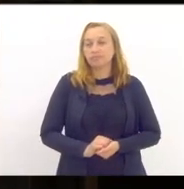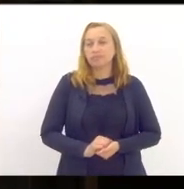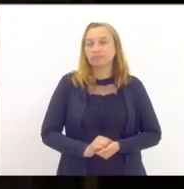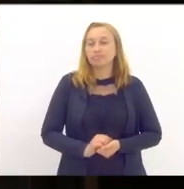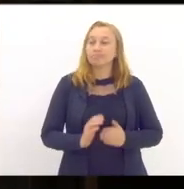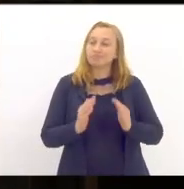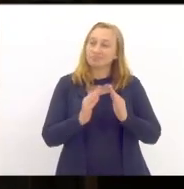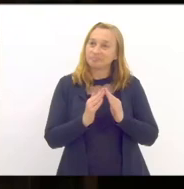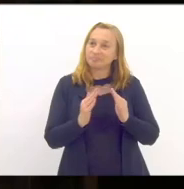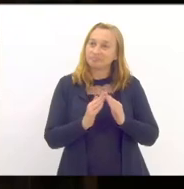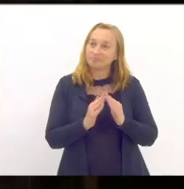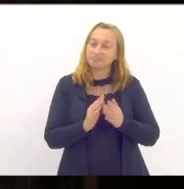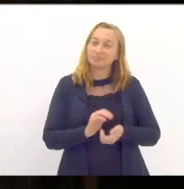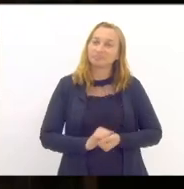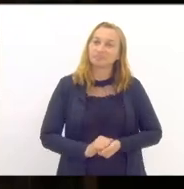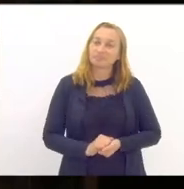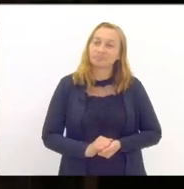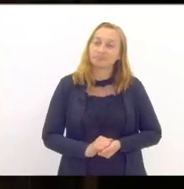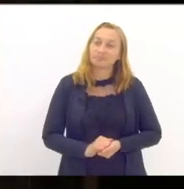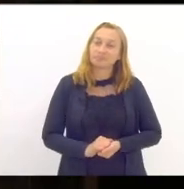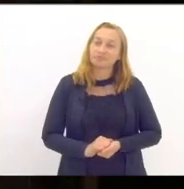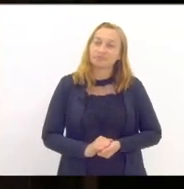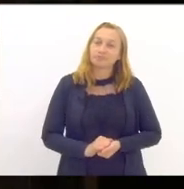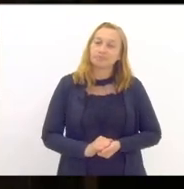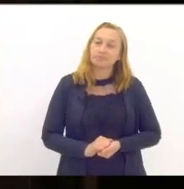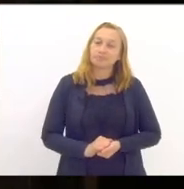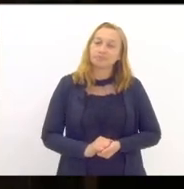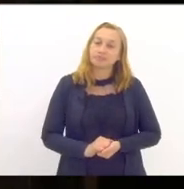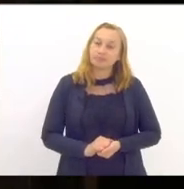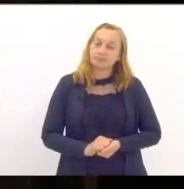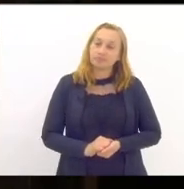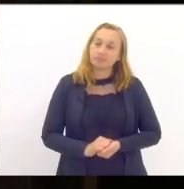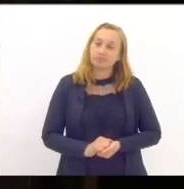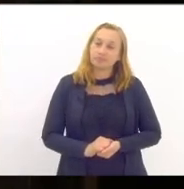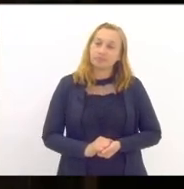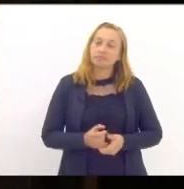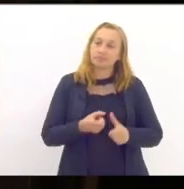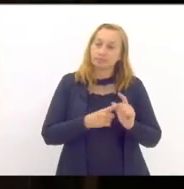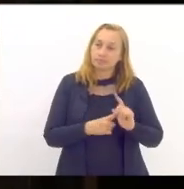Essa casa deve muito ao André Siciliano.